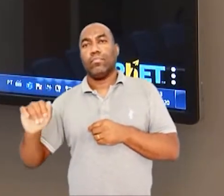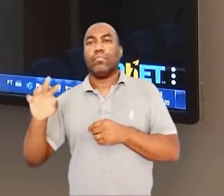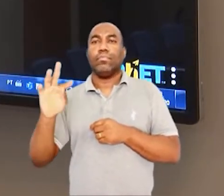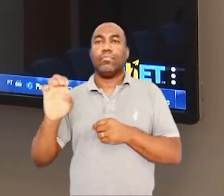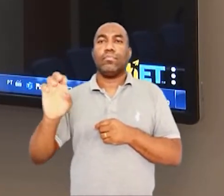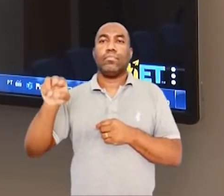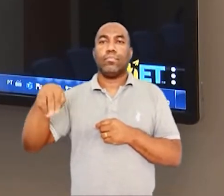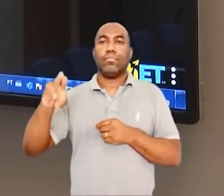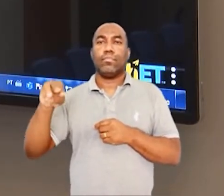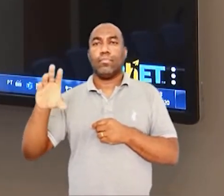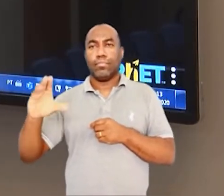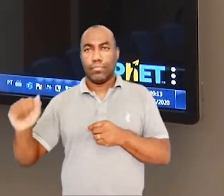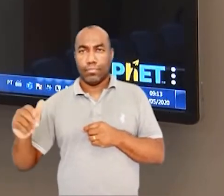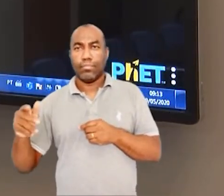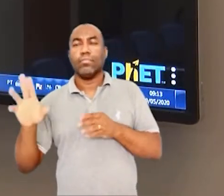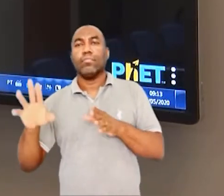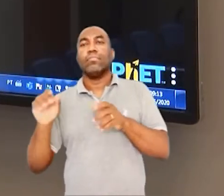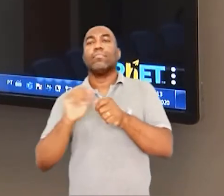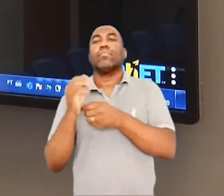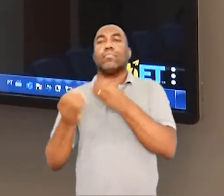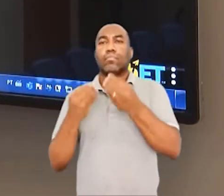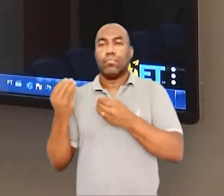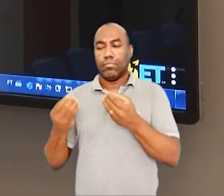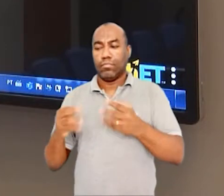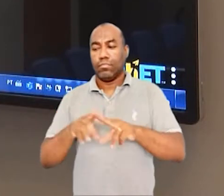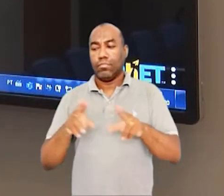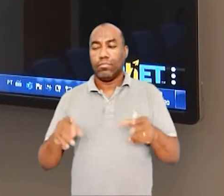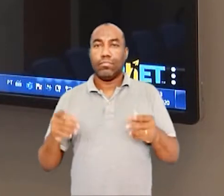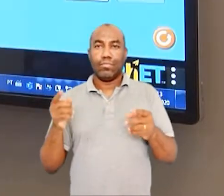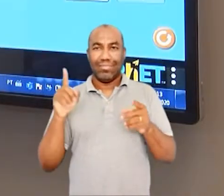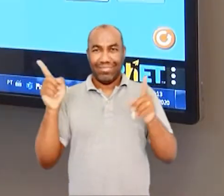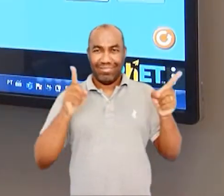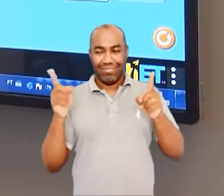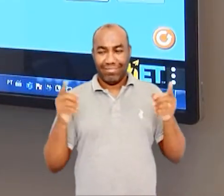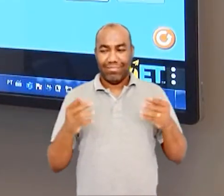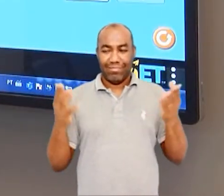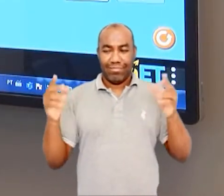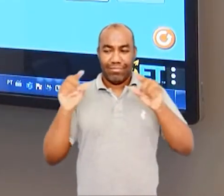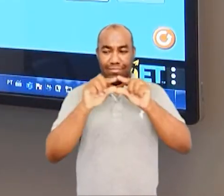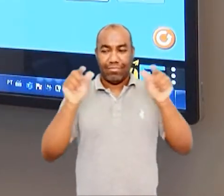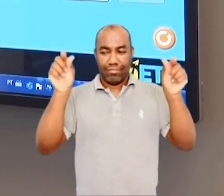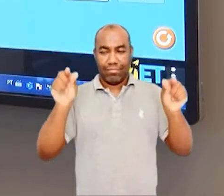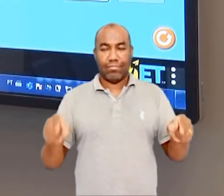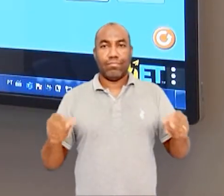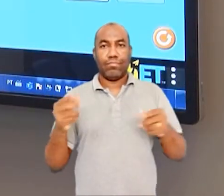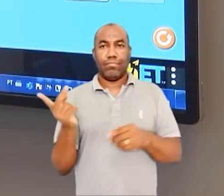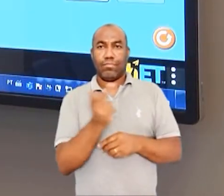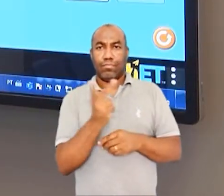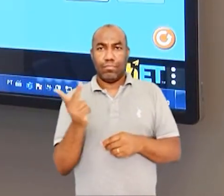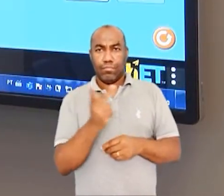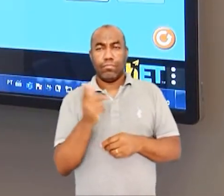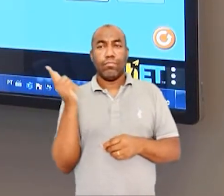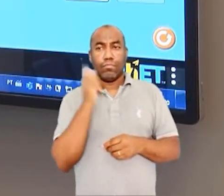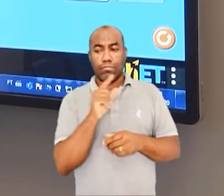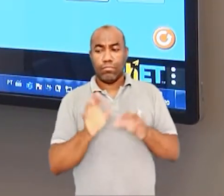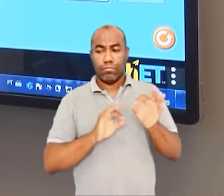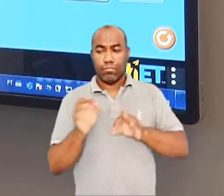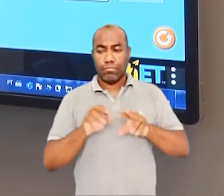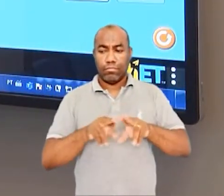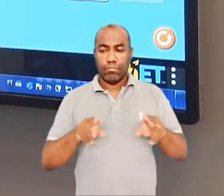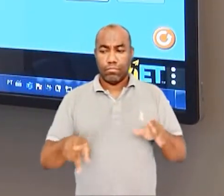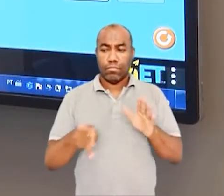infravermelho. Aqui você tem um resistor, dois dispositivos para você verificar a intensidade da